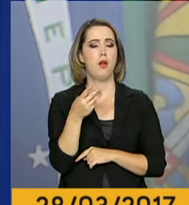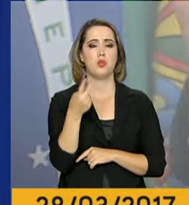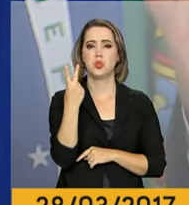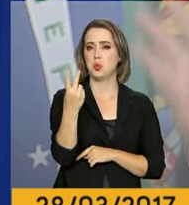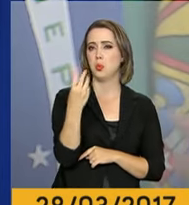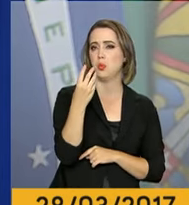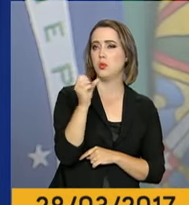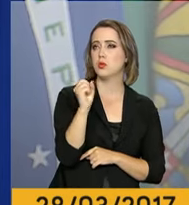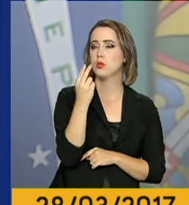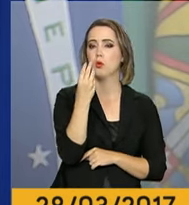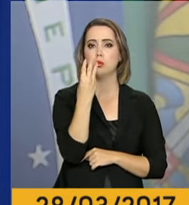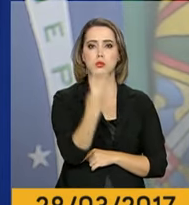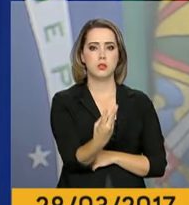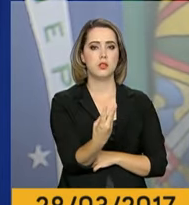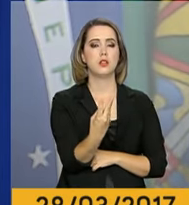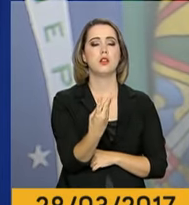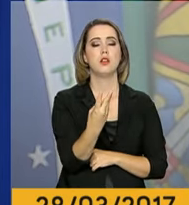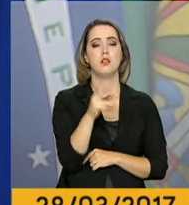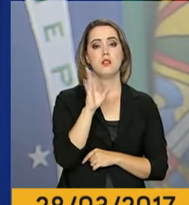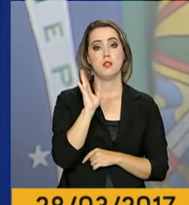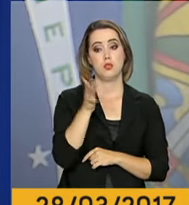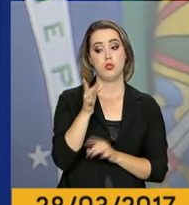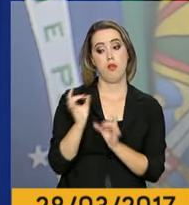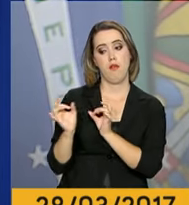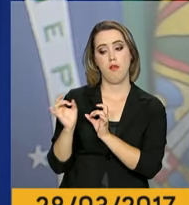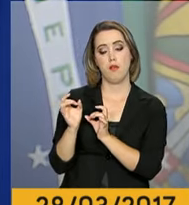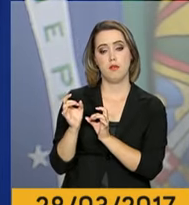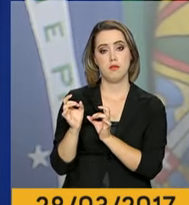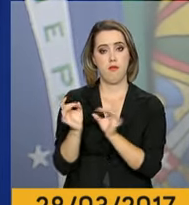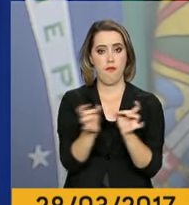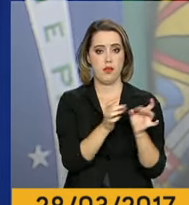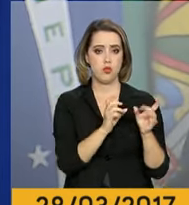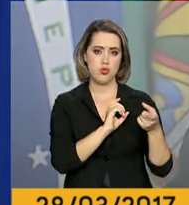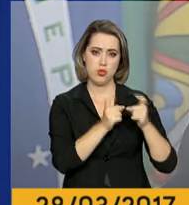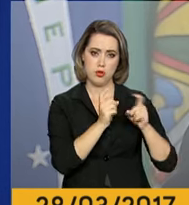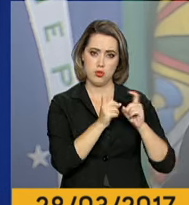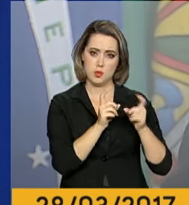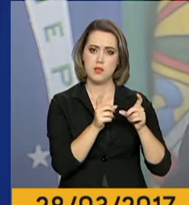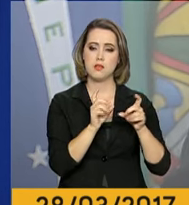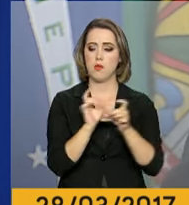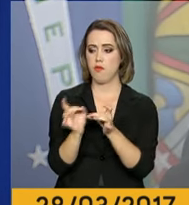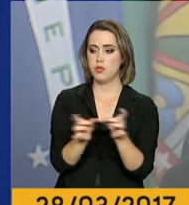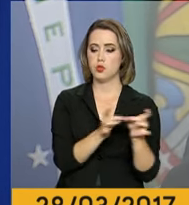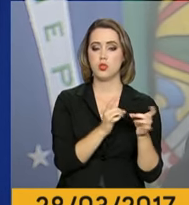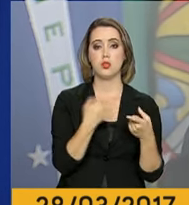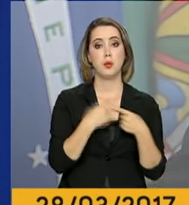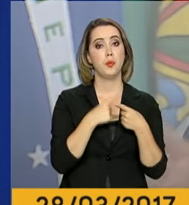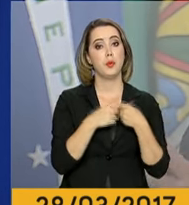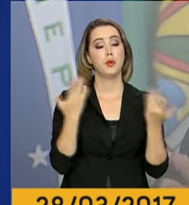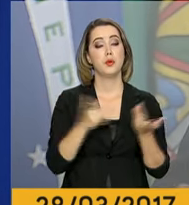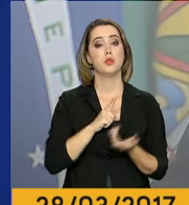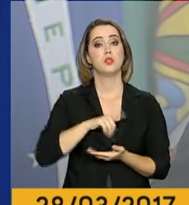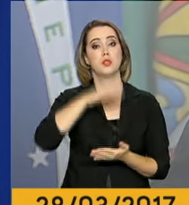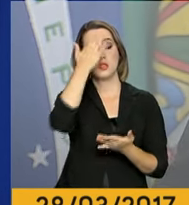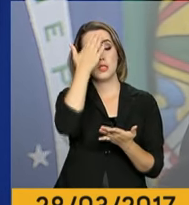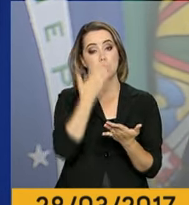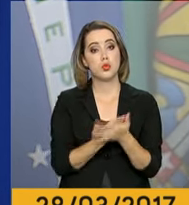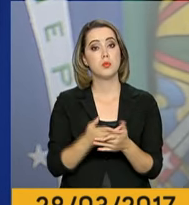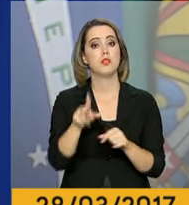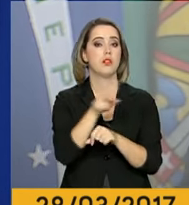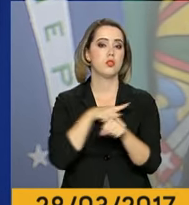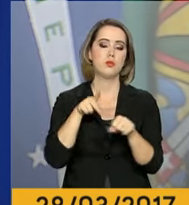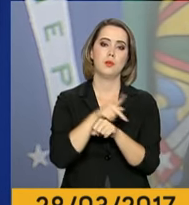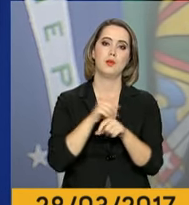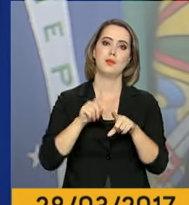privatizados ora leiloados em Face da credibilidade que hoje existe no país mas para tanto